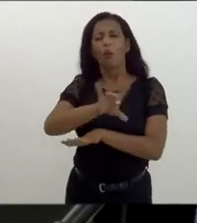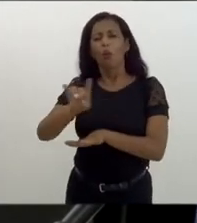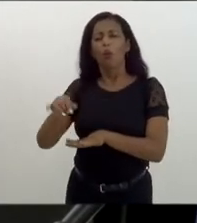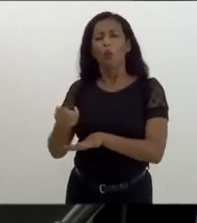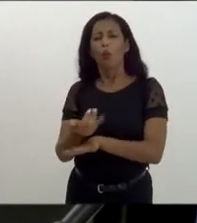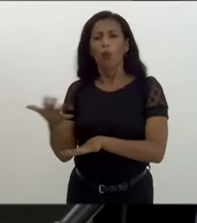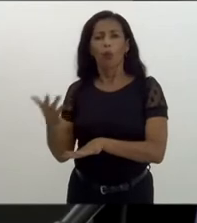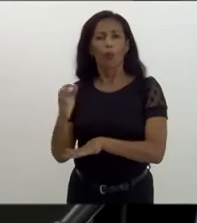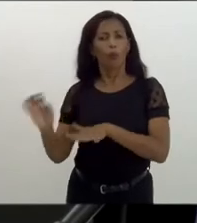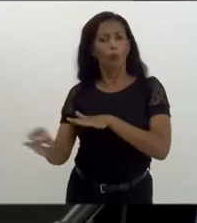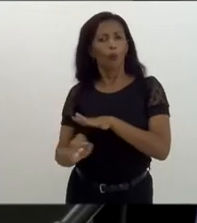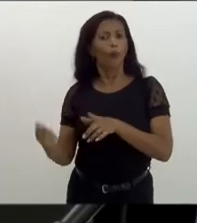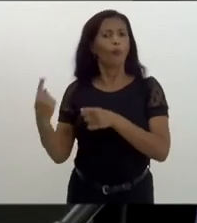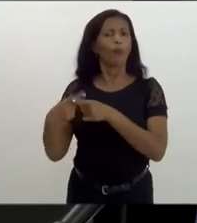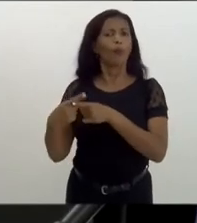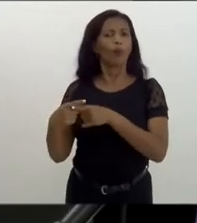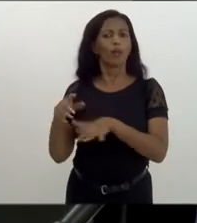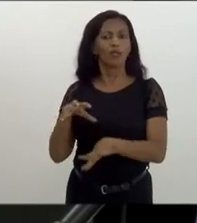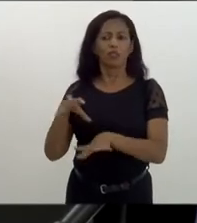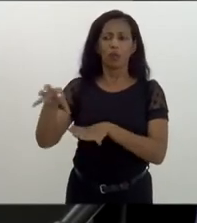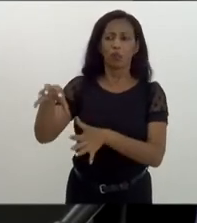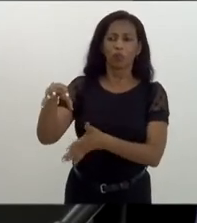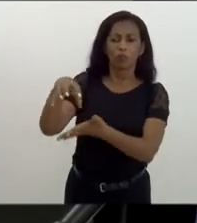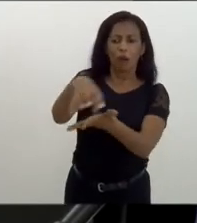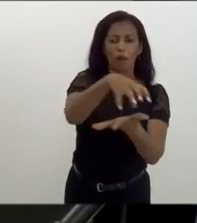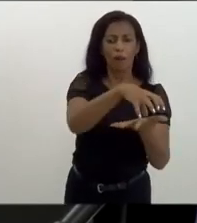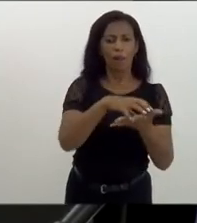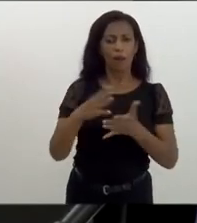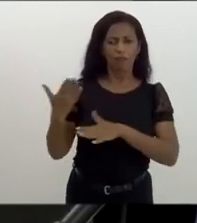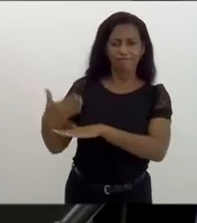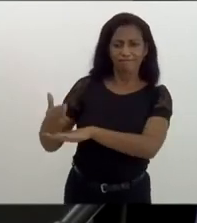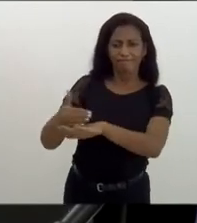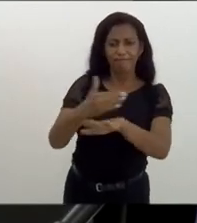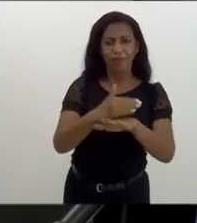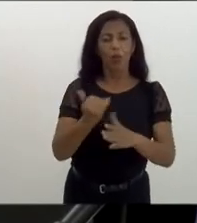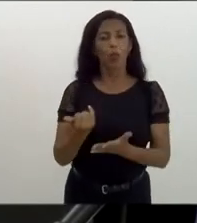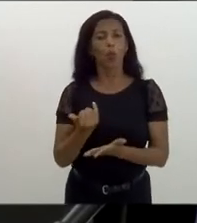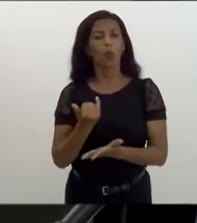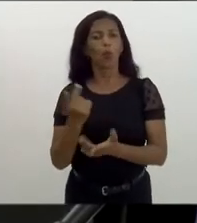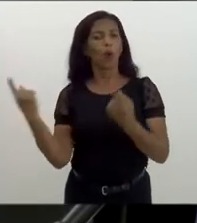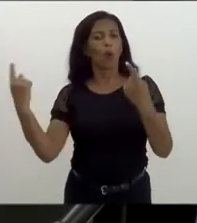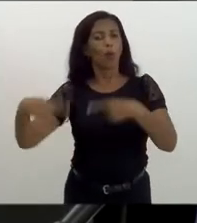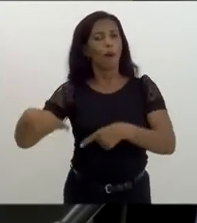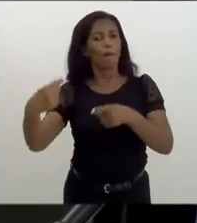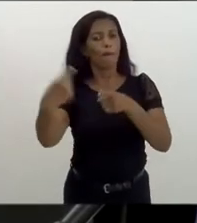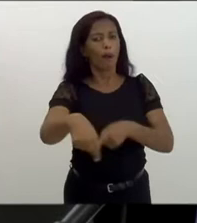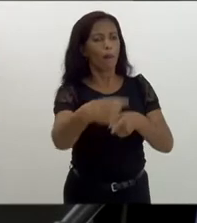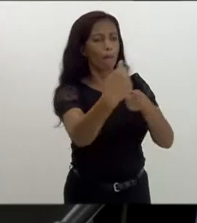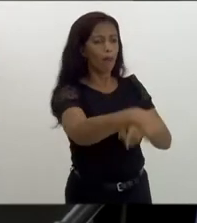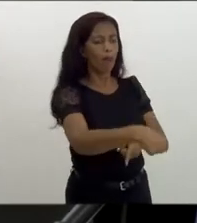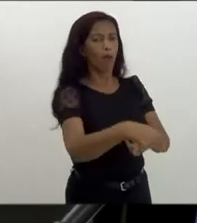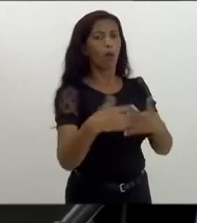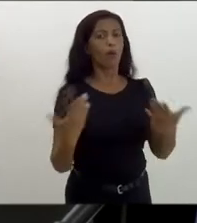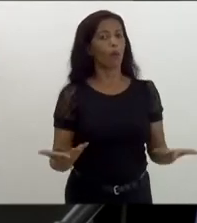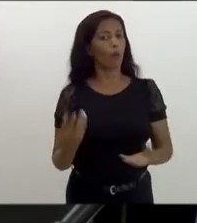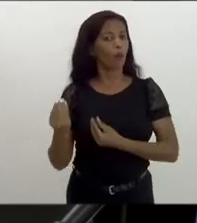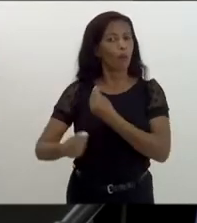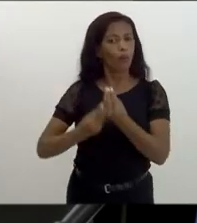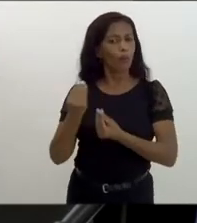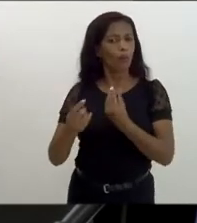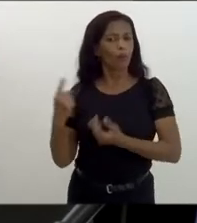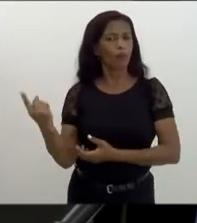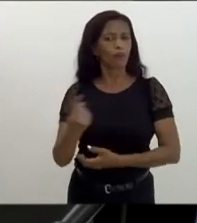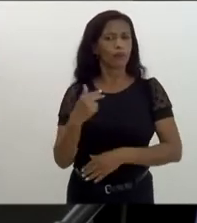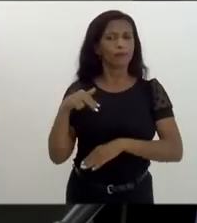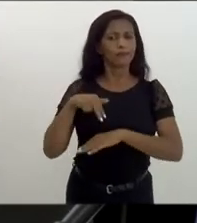são essas Porque elas estão nos determinados estágios que estão Quais são os desafios que nós temos e como